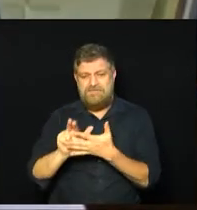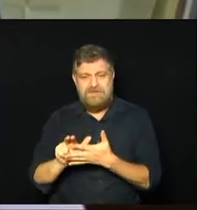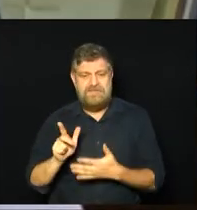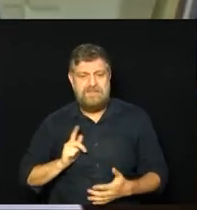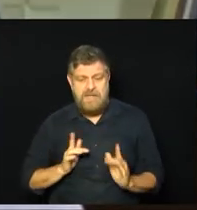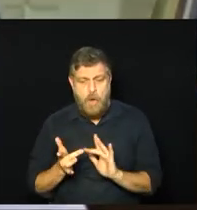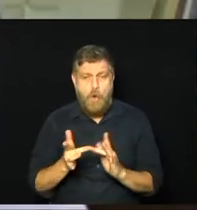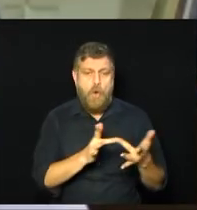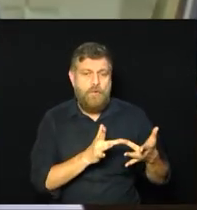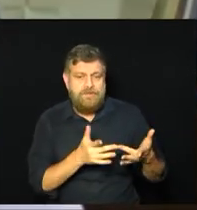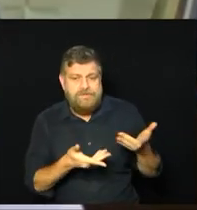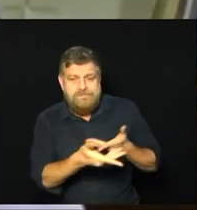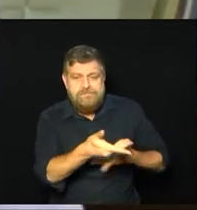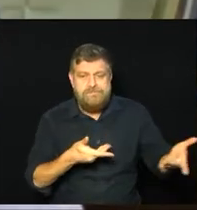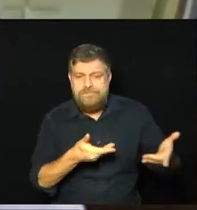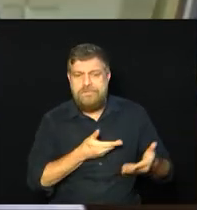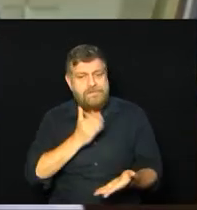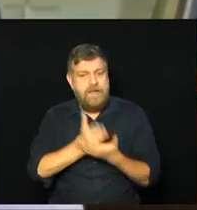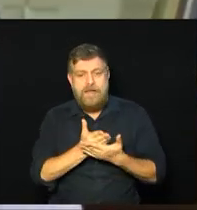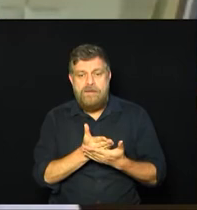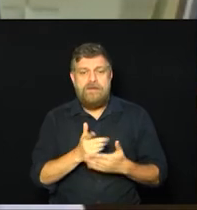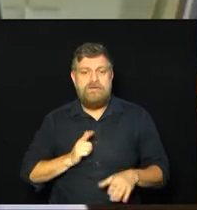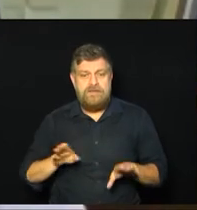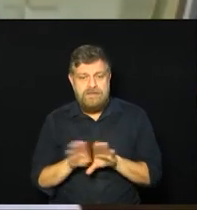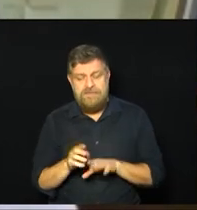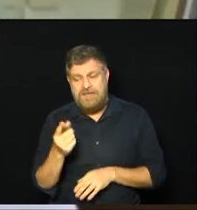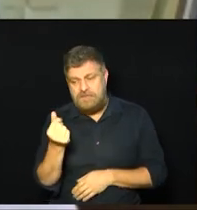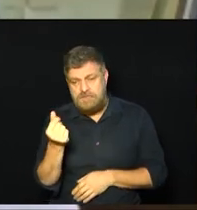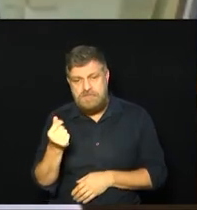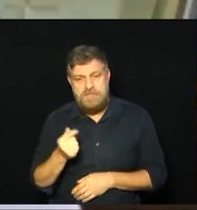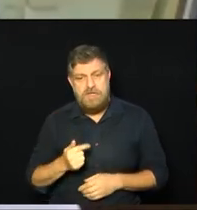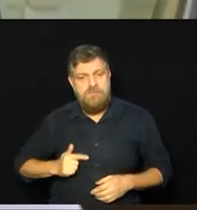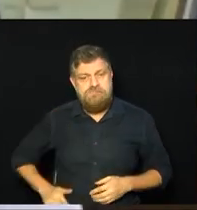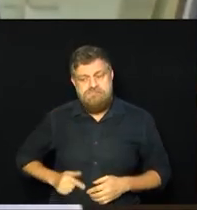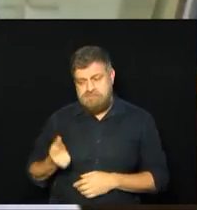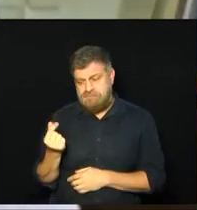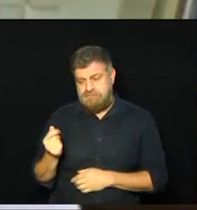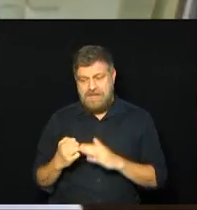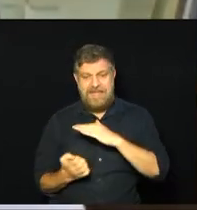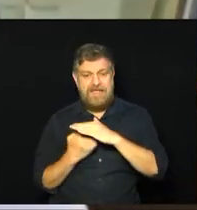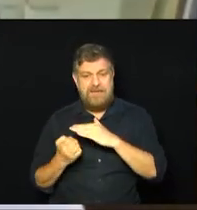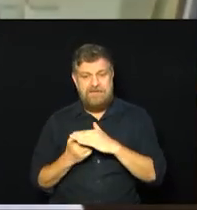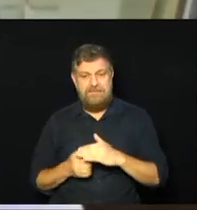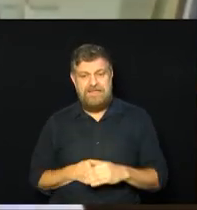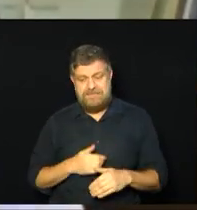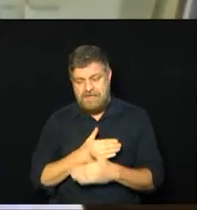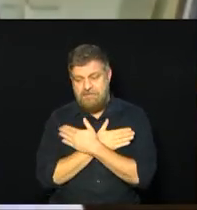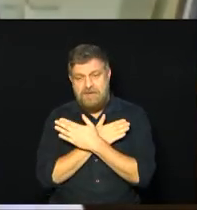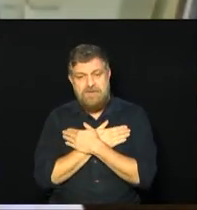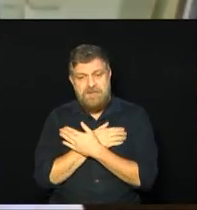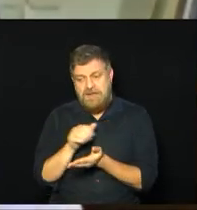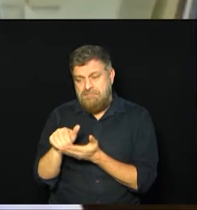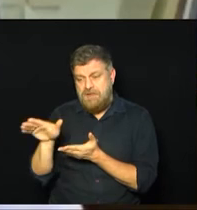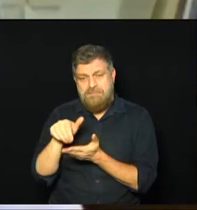contato social, perda do contato familiar, perdas financeiras, perdas de emprego. E claro